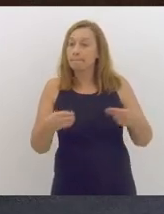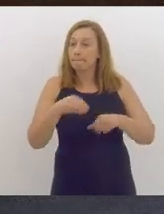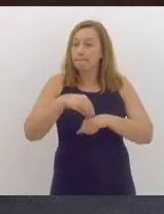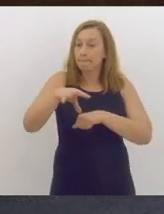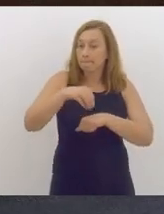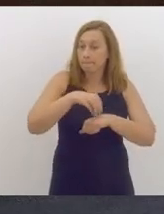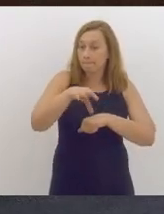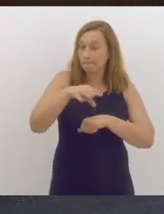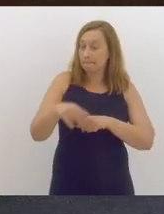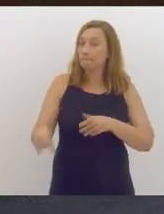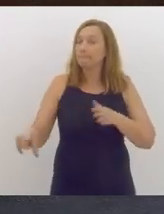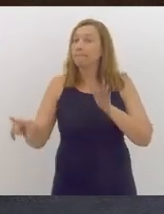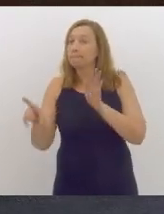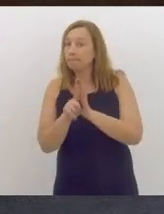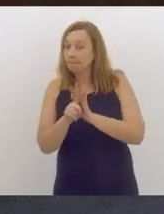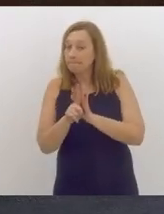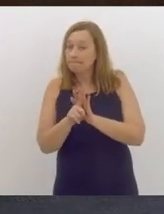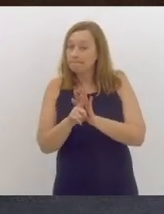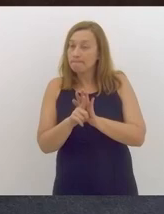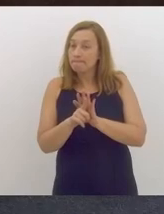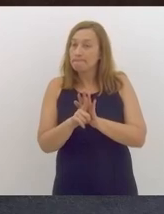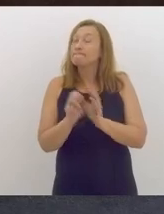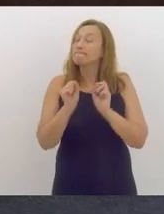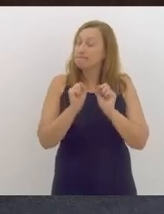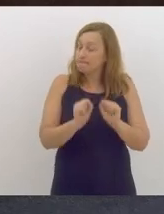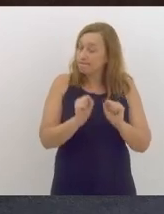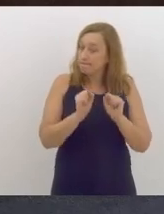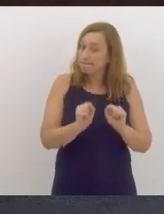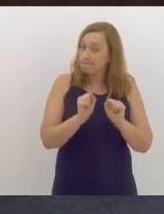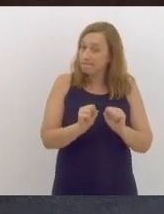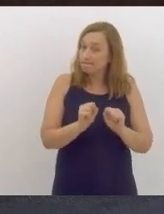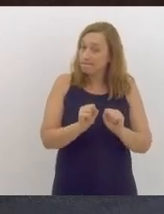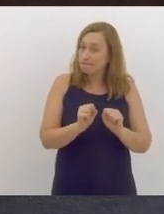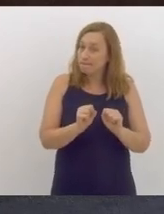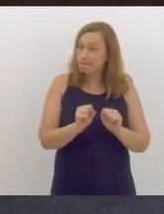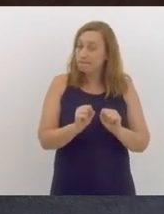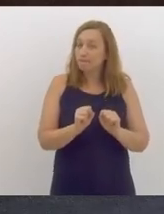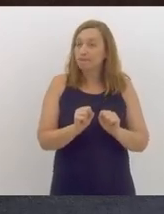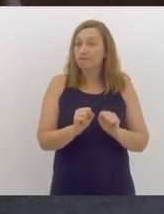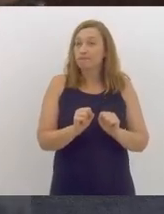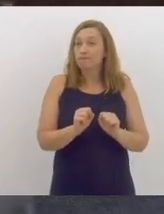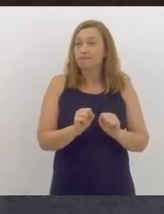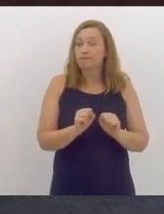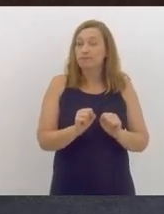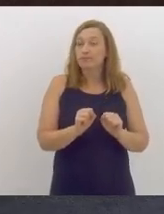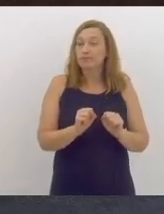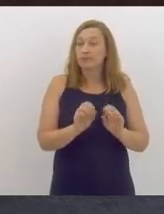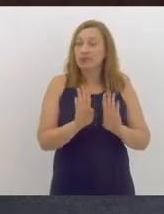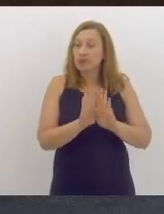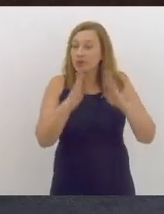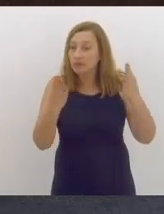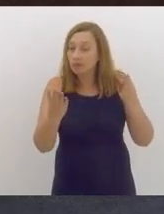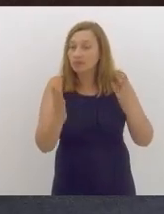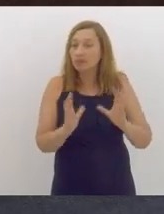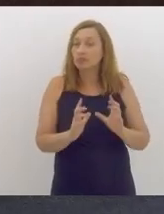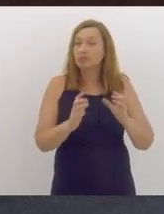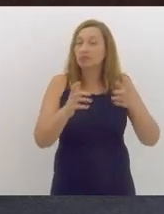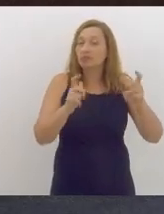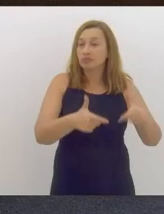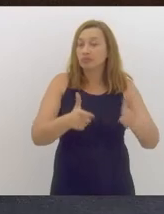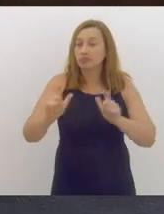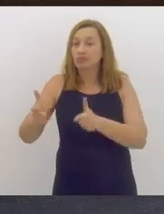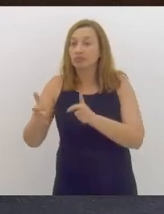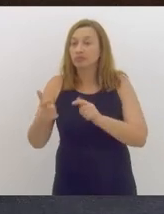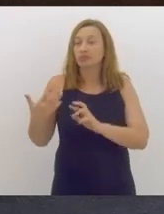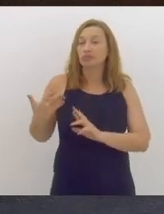indicações legislativas para que pudesse reabrir esses centros de referência para a